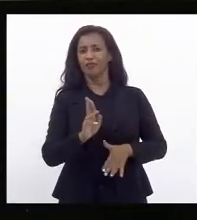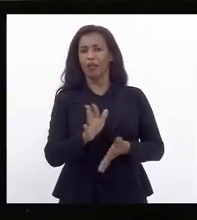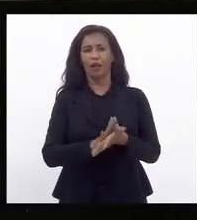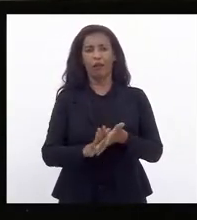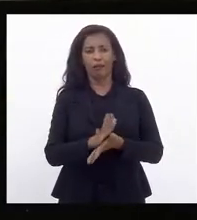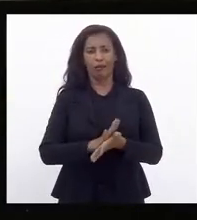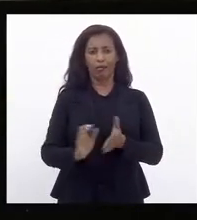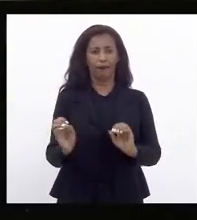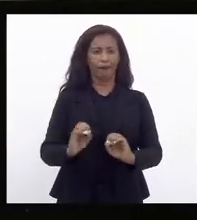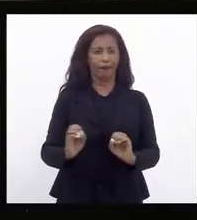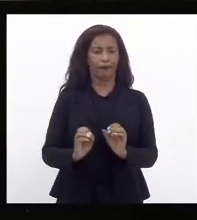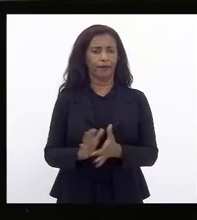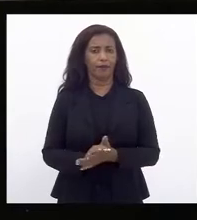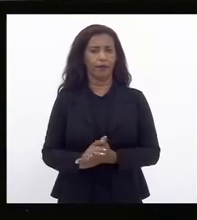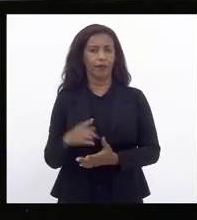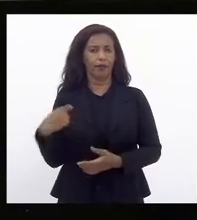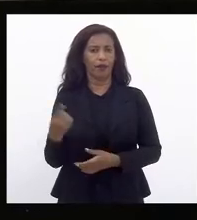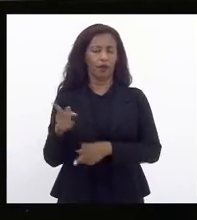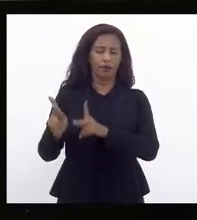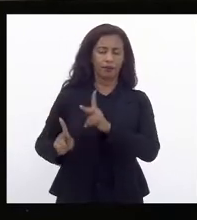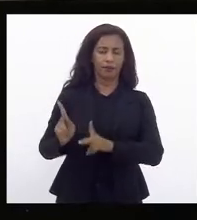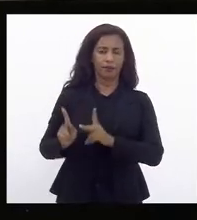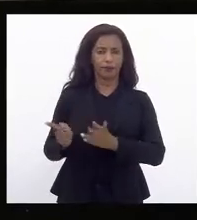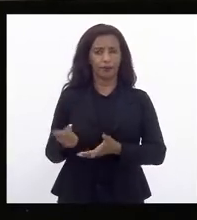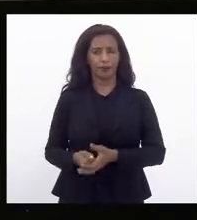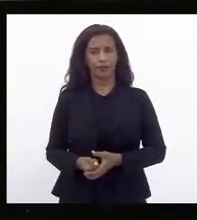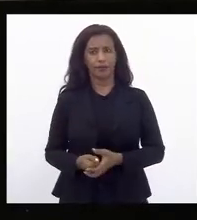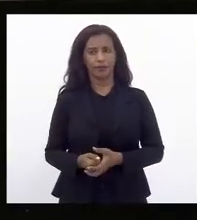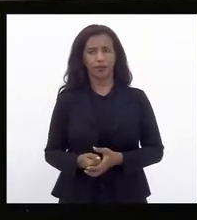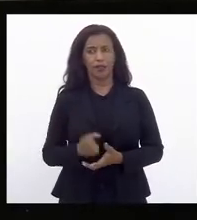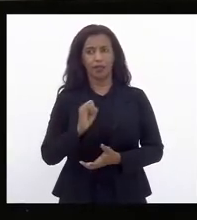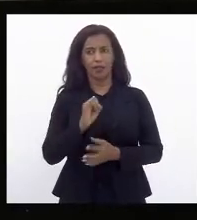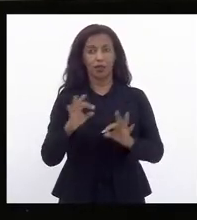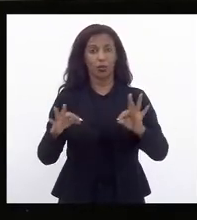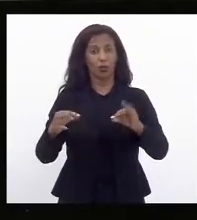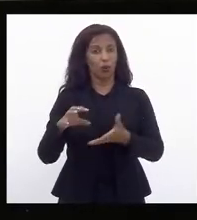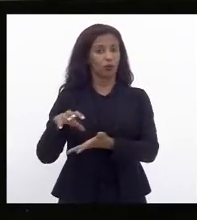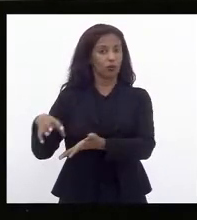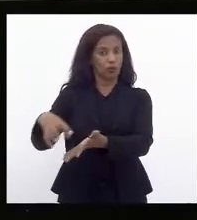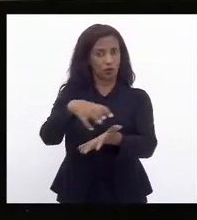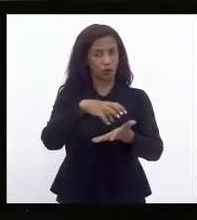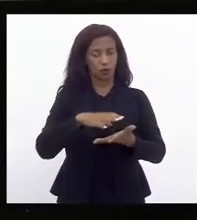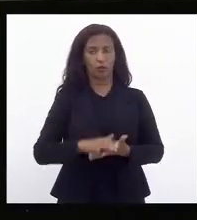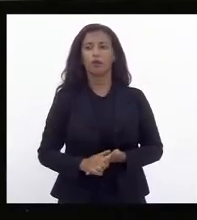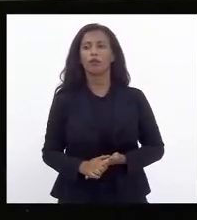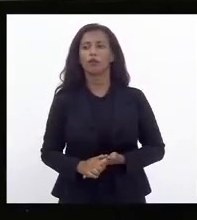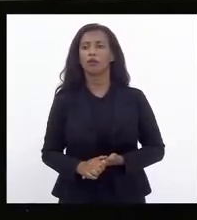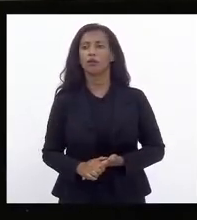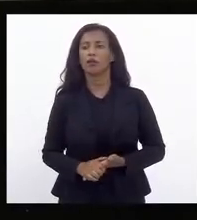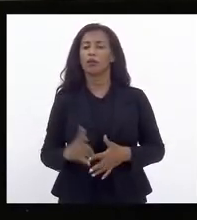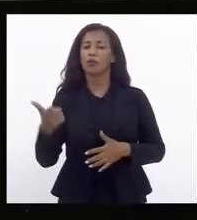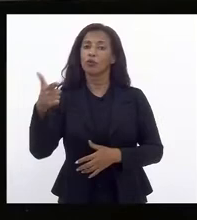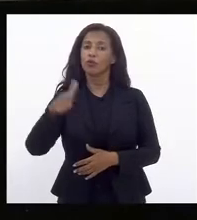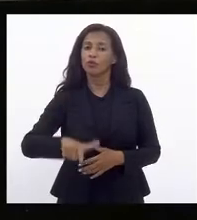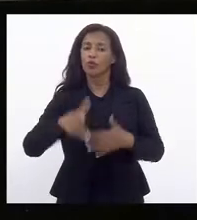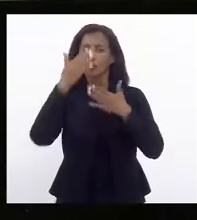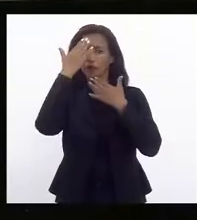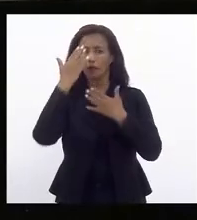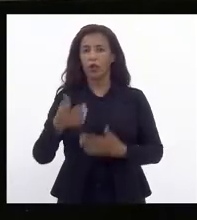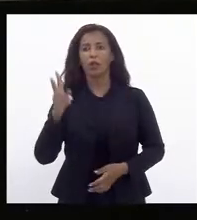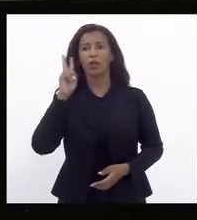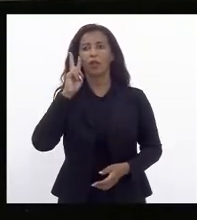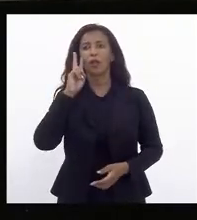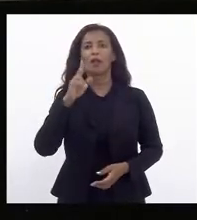retorno disso para a nossa população, isso em todos os setores, Eliomar, todos os setores. Então, mais uma vez agradecendo e